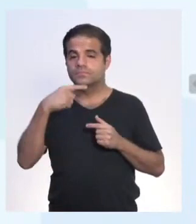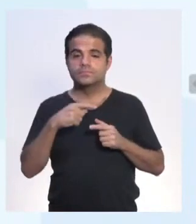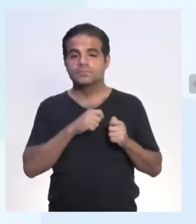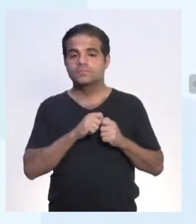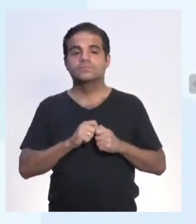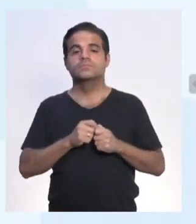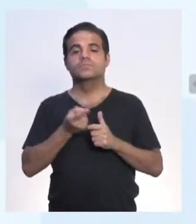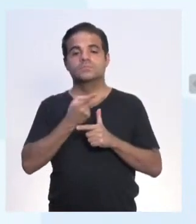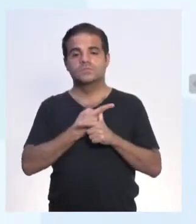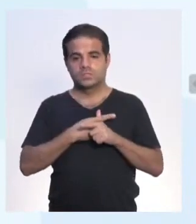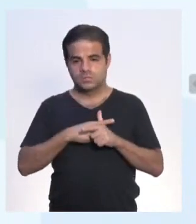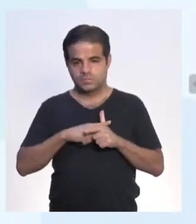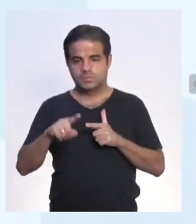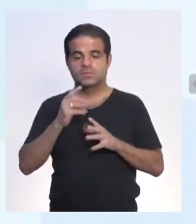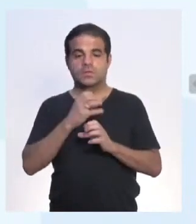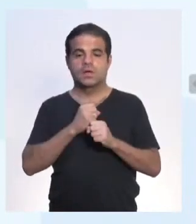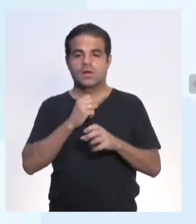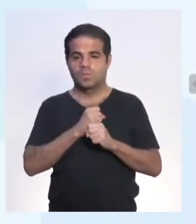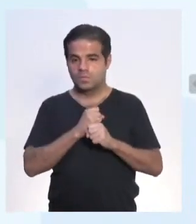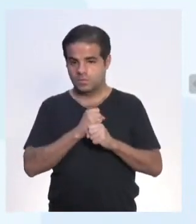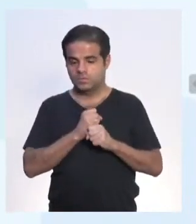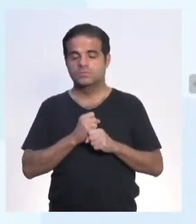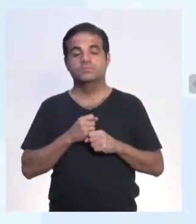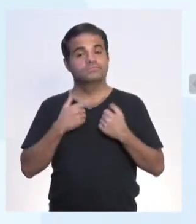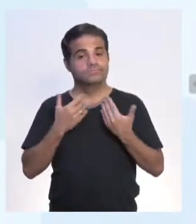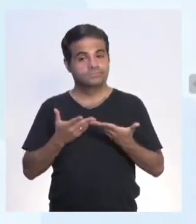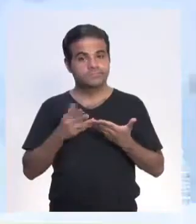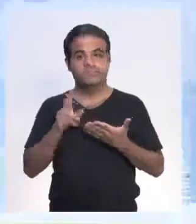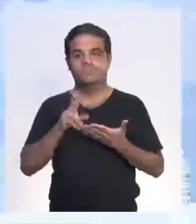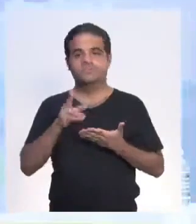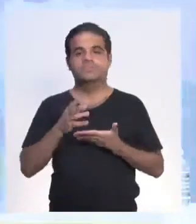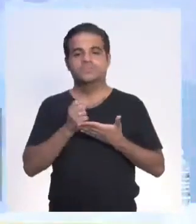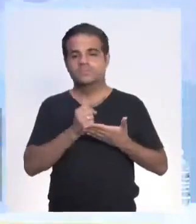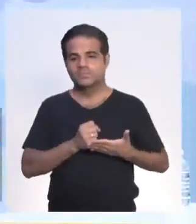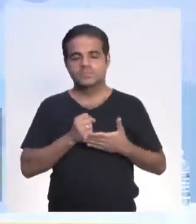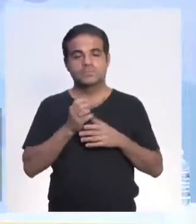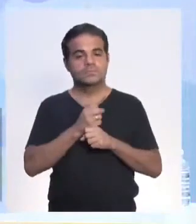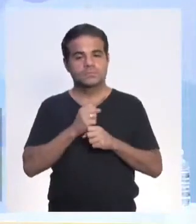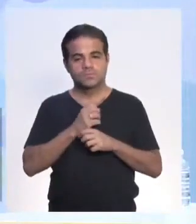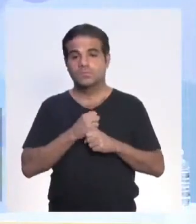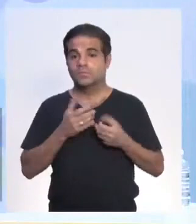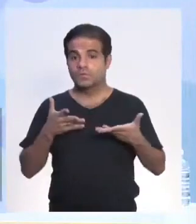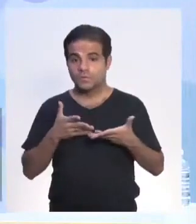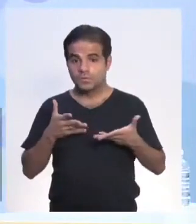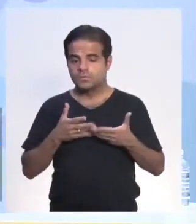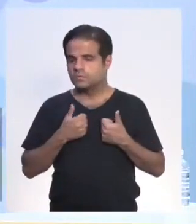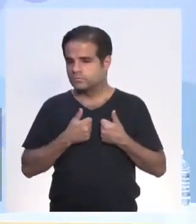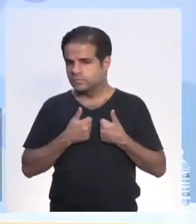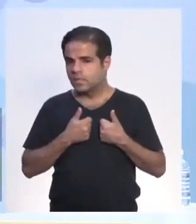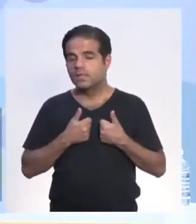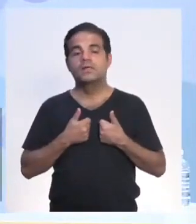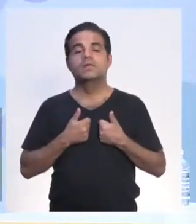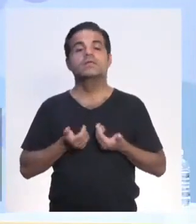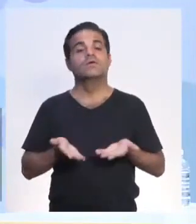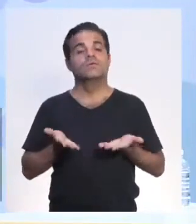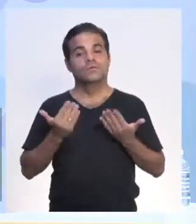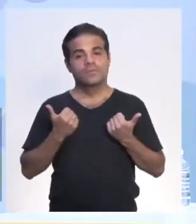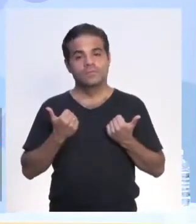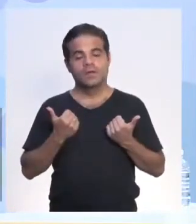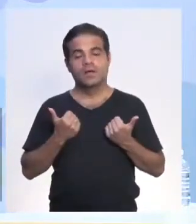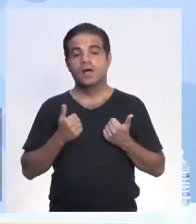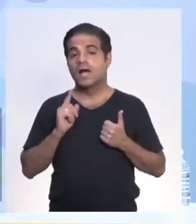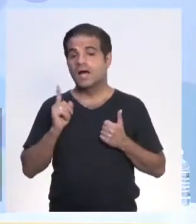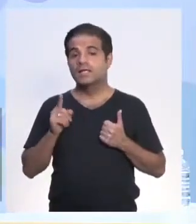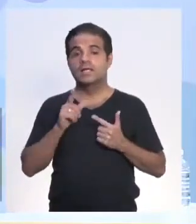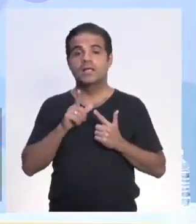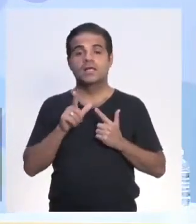a divisão na calculadora. Para isso que nós estamos usando calculadora hoje, correto? Muito bem. Então, vamos lá. Aqui